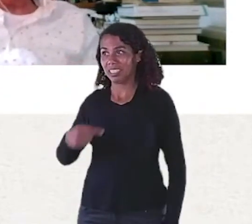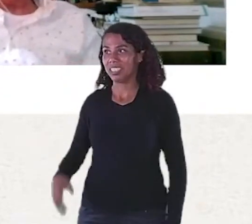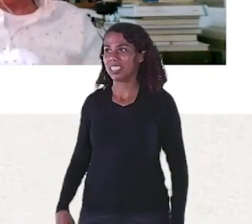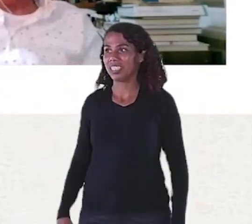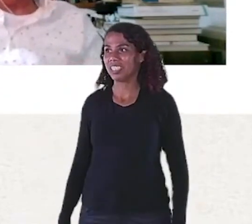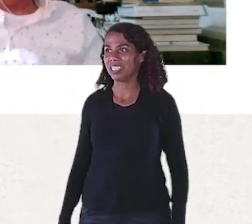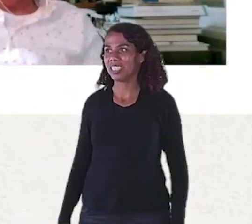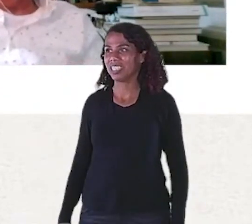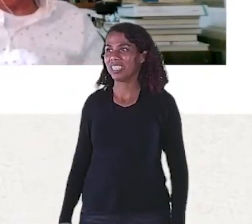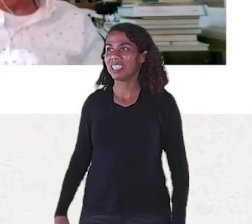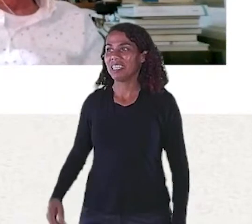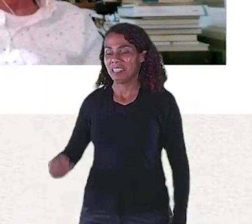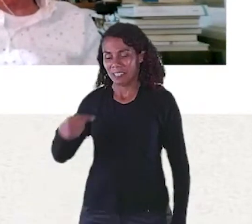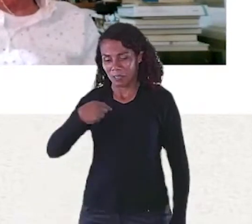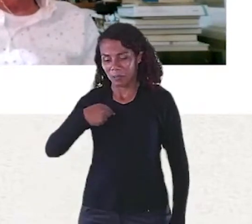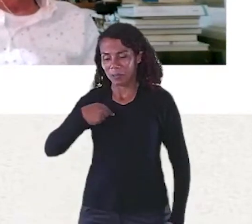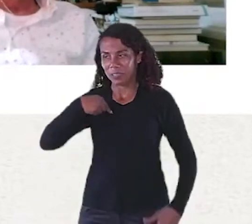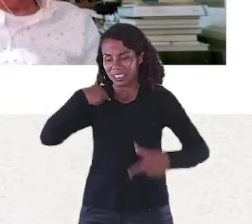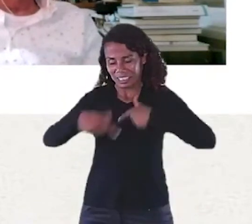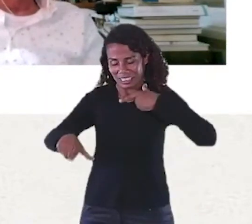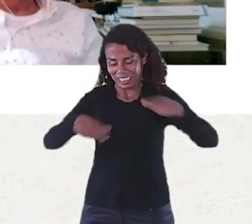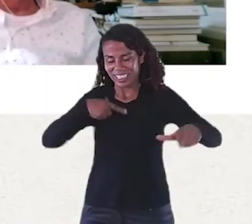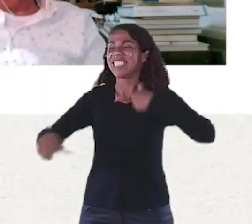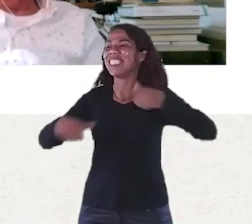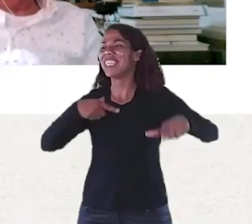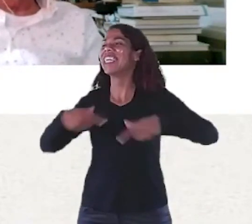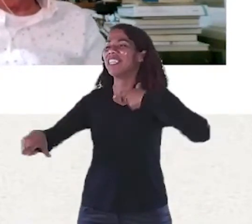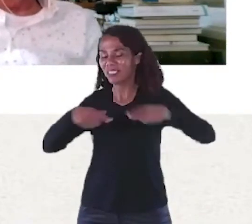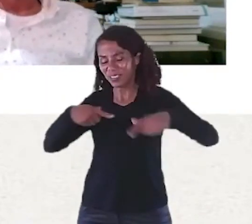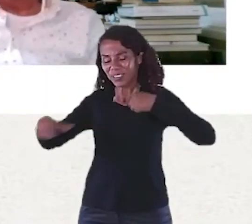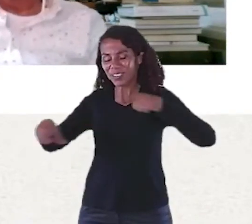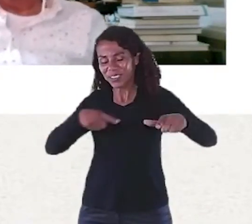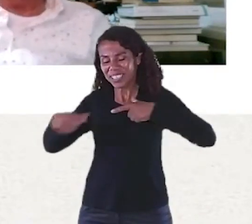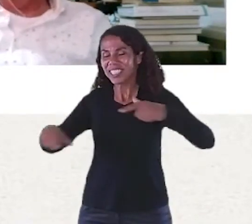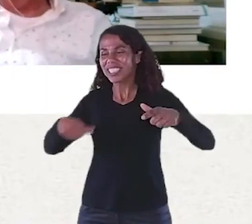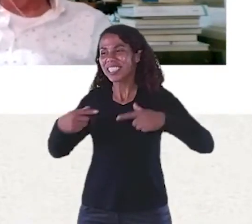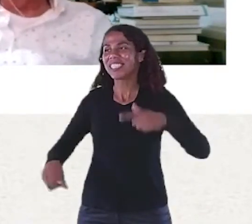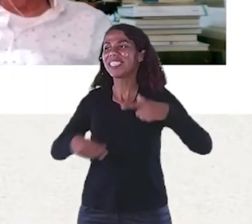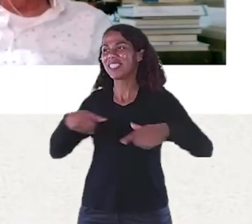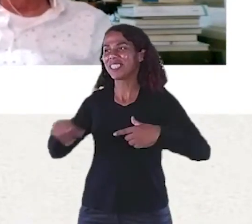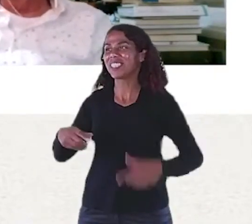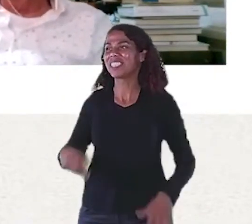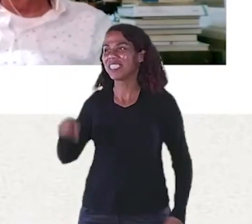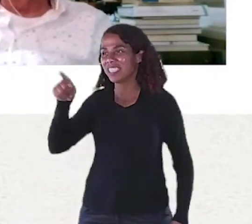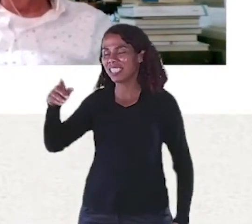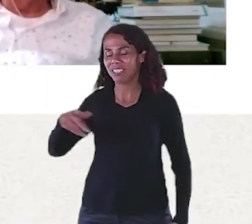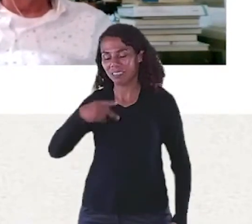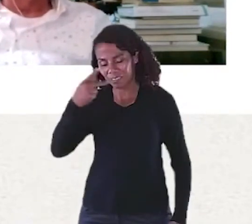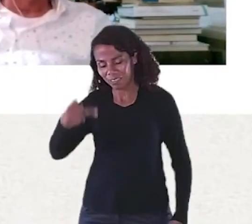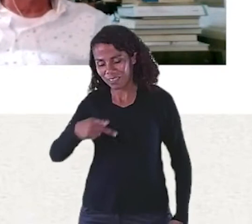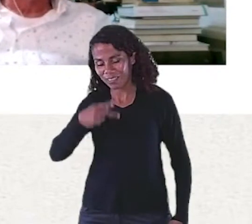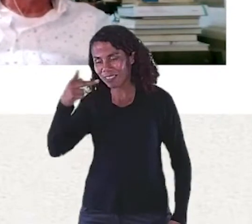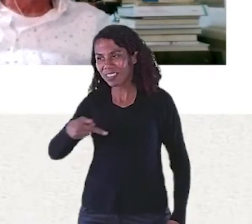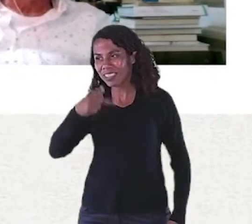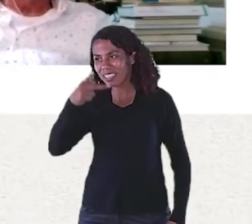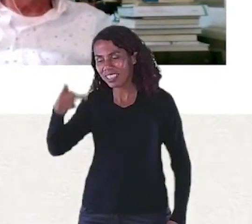teve tanto trabalho com as mãos do que pegar essa minha fala e traduzir para uma outra